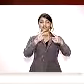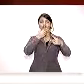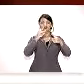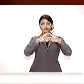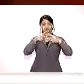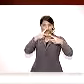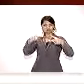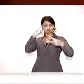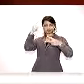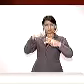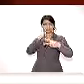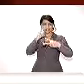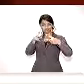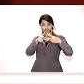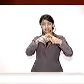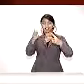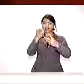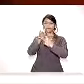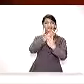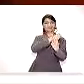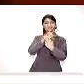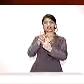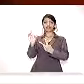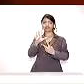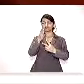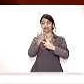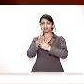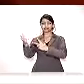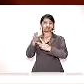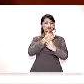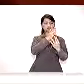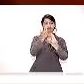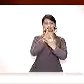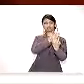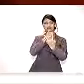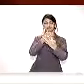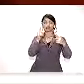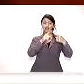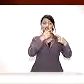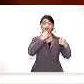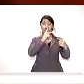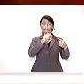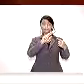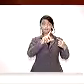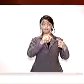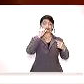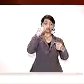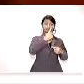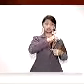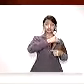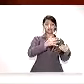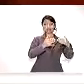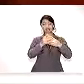metade metade cada um meio a meio é o Paulo marcum de 1eo de Janeiro a 13 de junho e